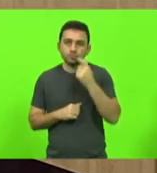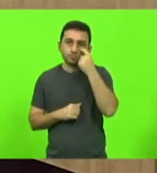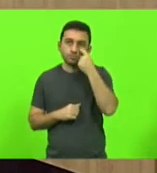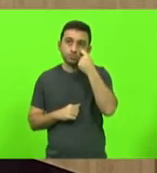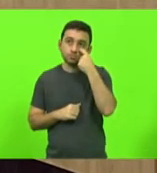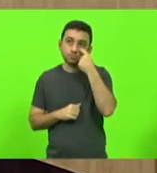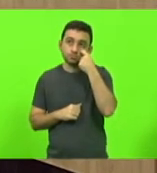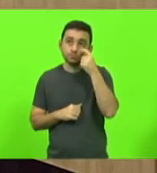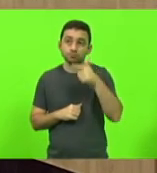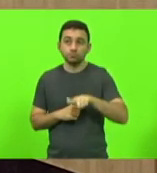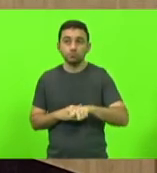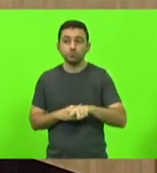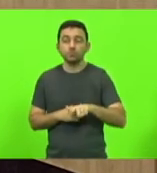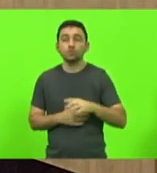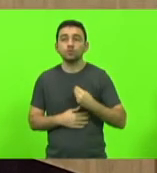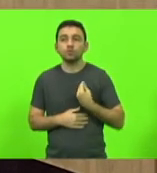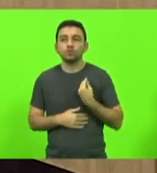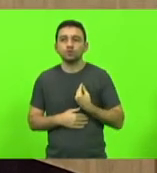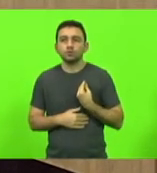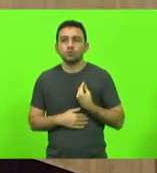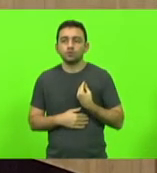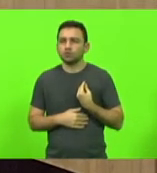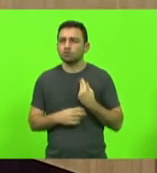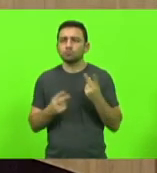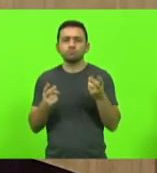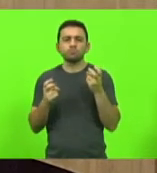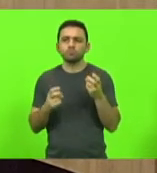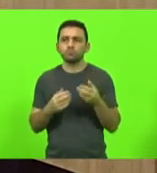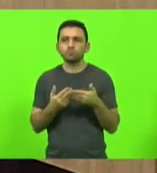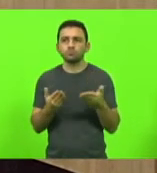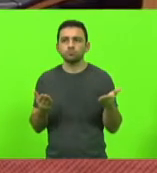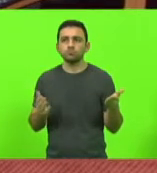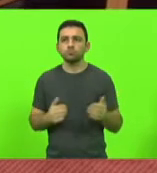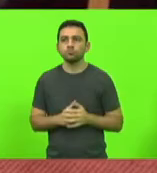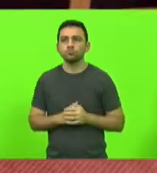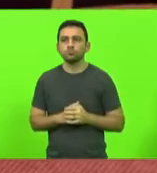Novamente os presenciais, porque eu estava acompanhando aqui, não consegui acompanhar.